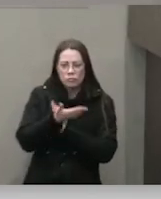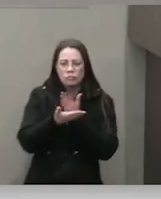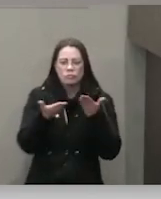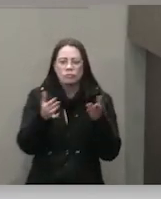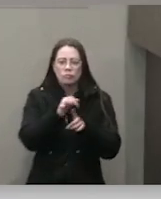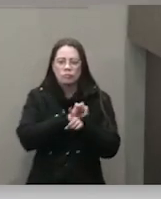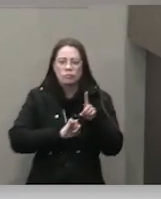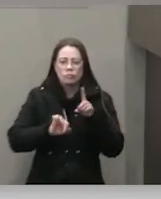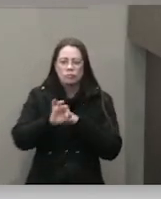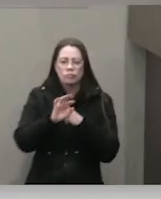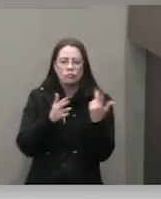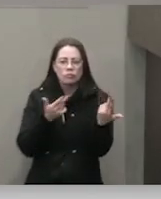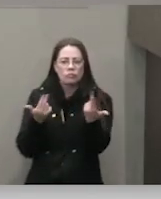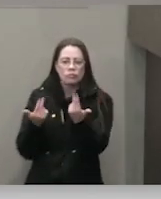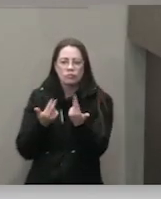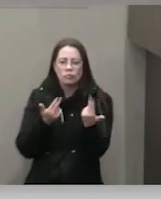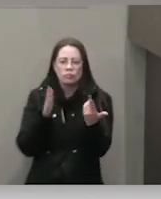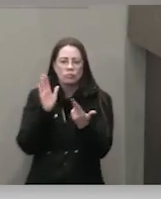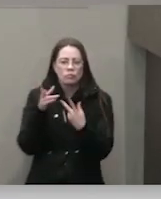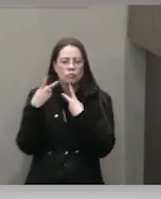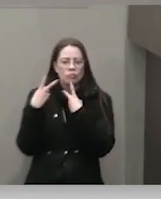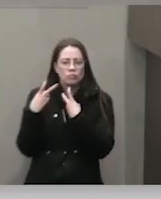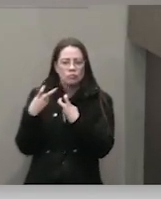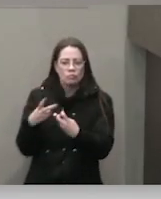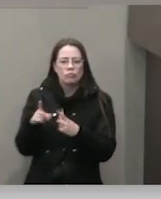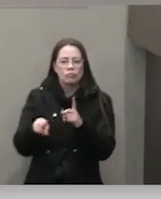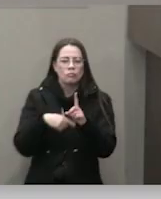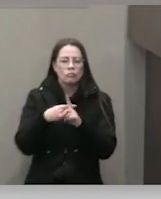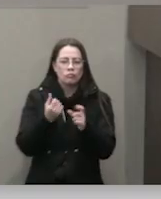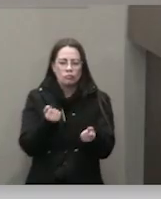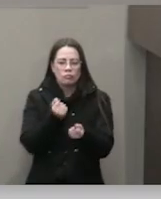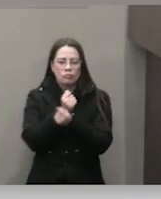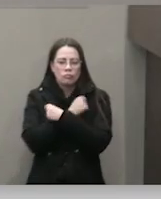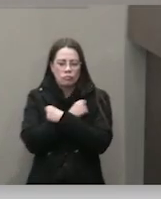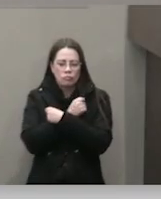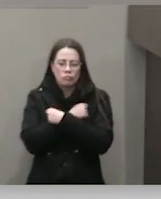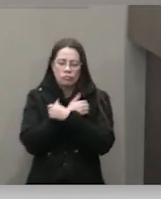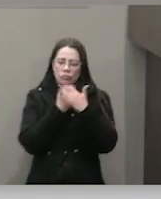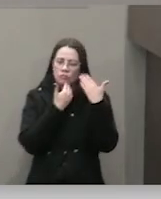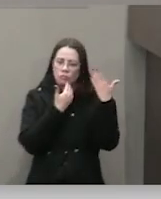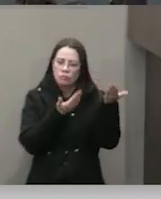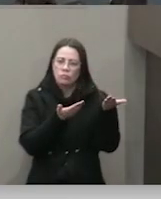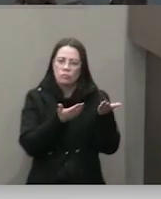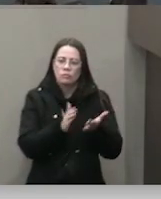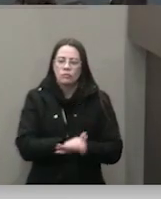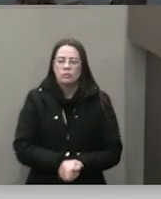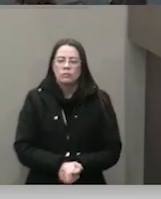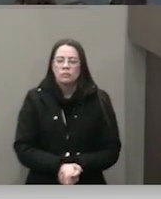também faça o mesmo, pois já reconhece e reconhecerão muito mais. Um forte abraço e meu muito obrigado.